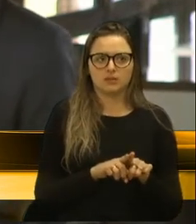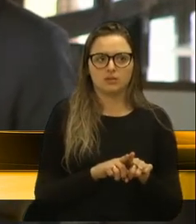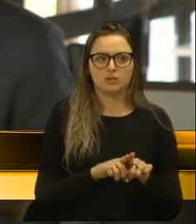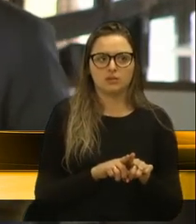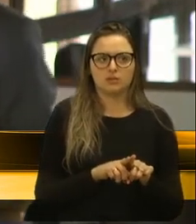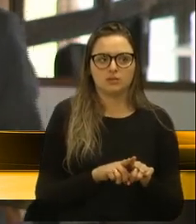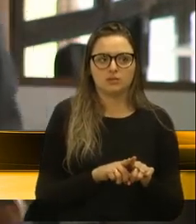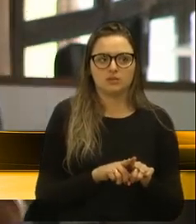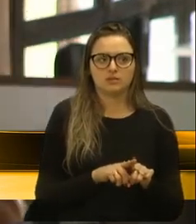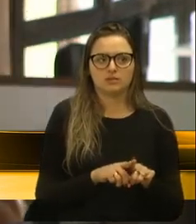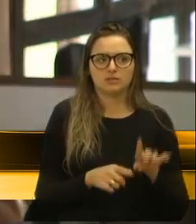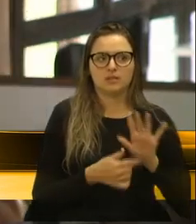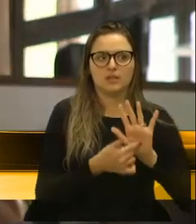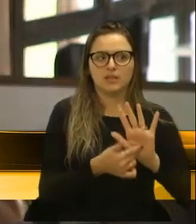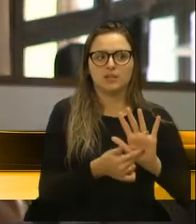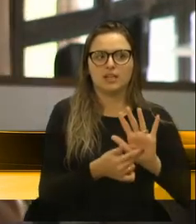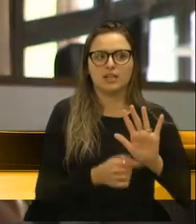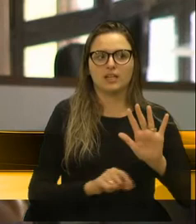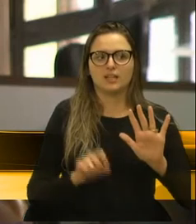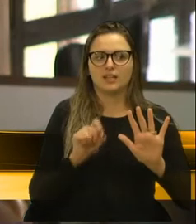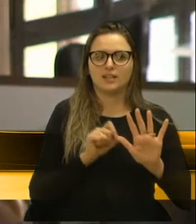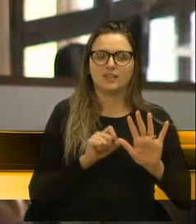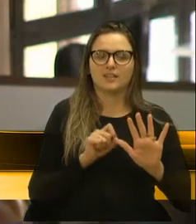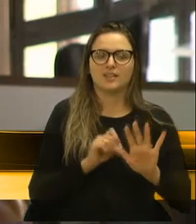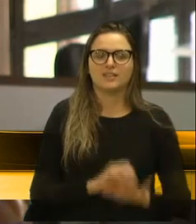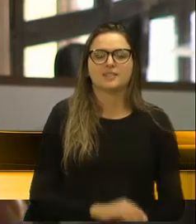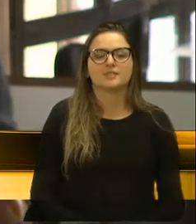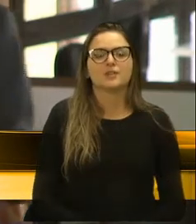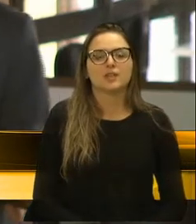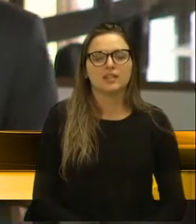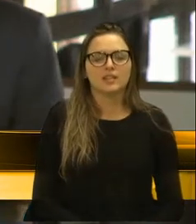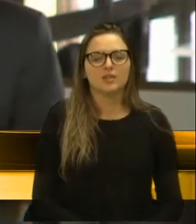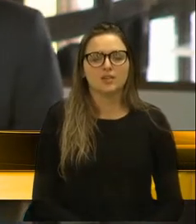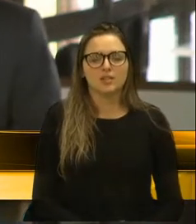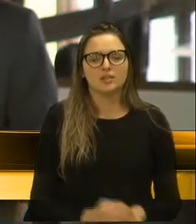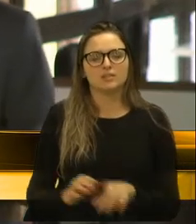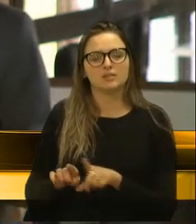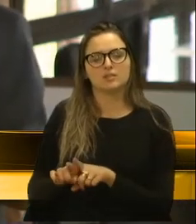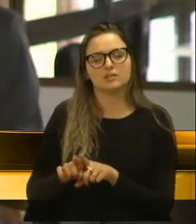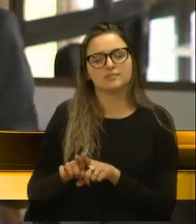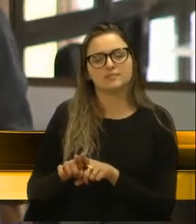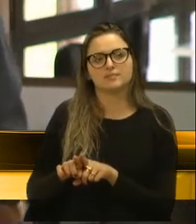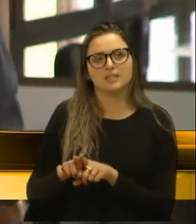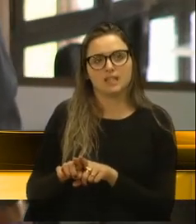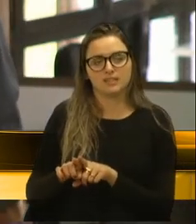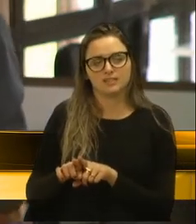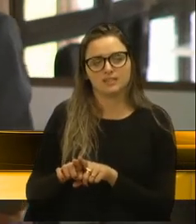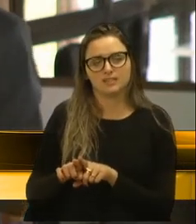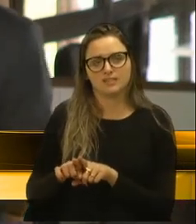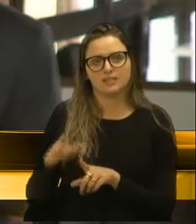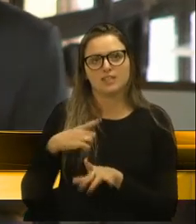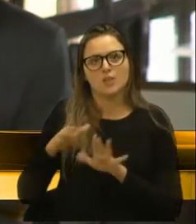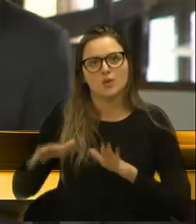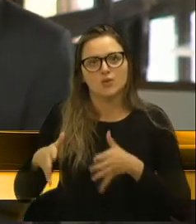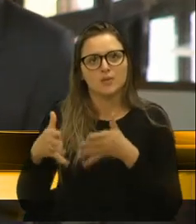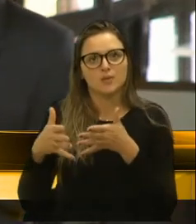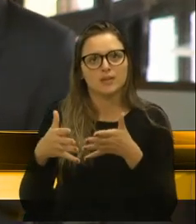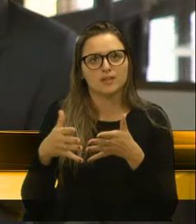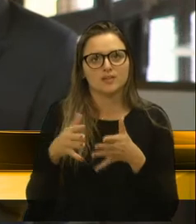de equilíbrio, e vou estar sugerindo à SDET a criação de um comitê municipal de fomento e manutenção dos